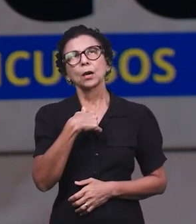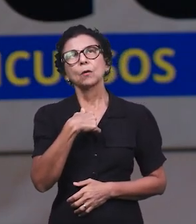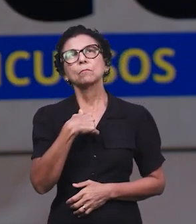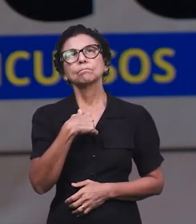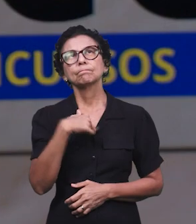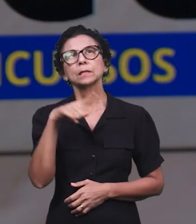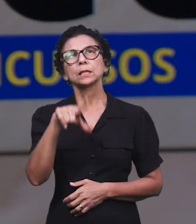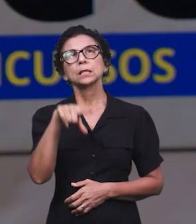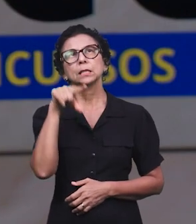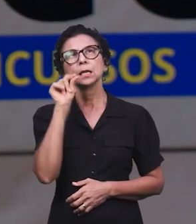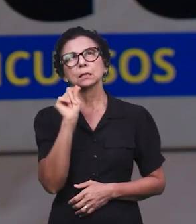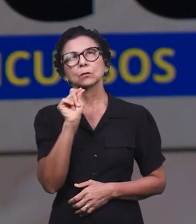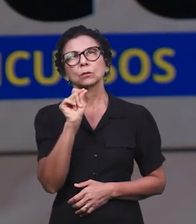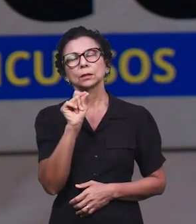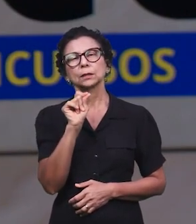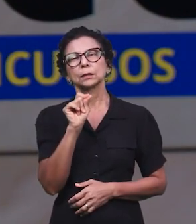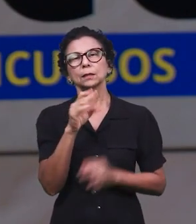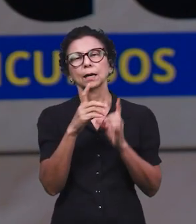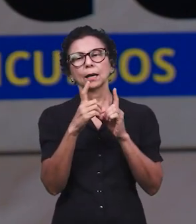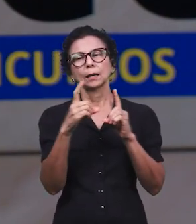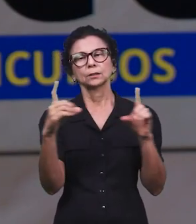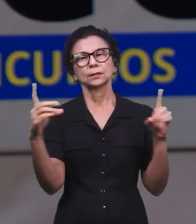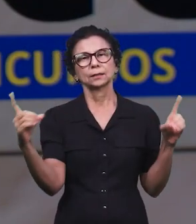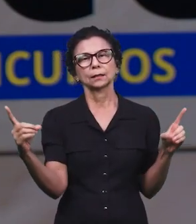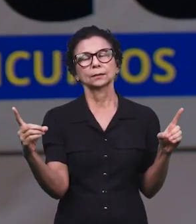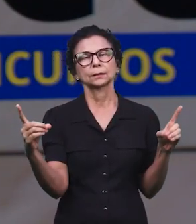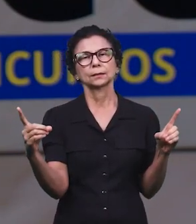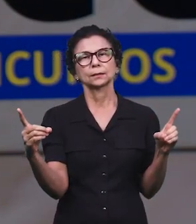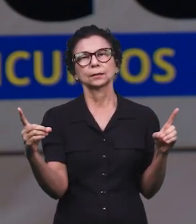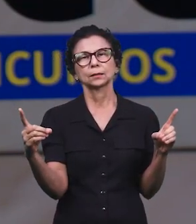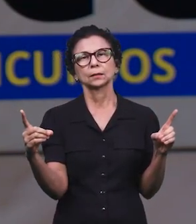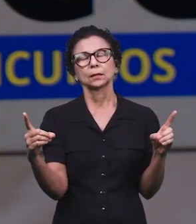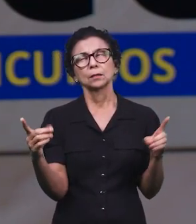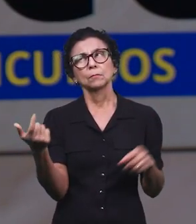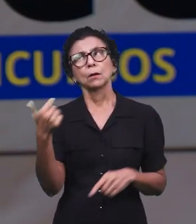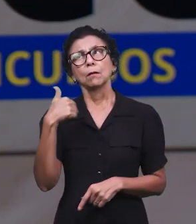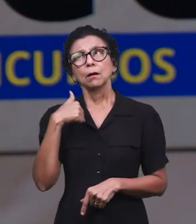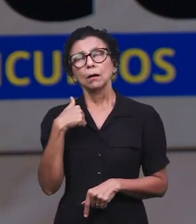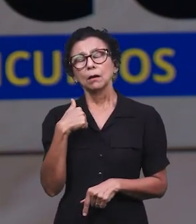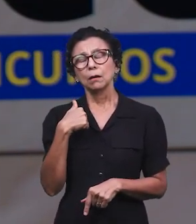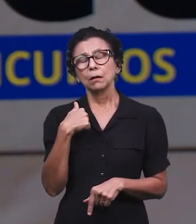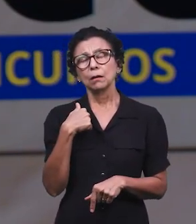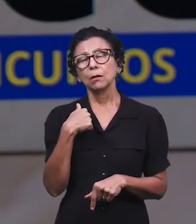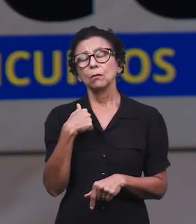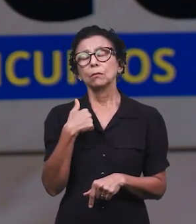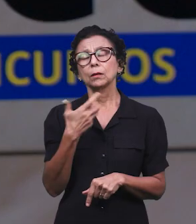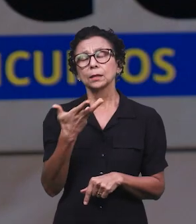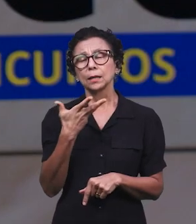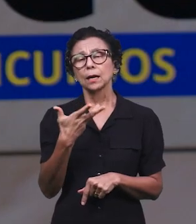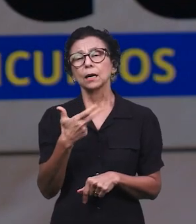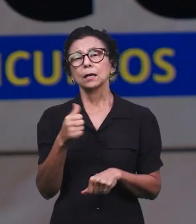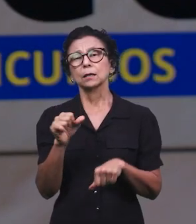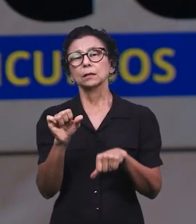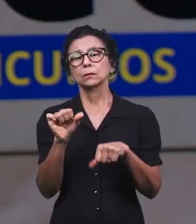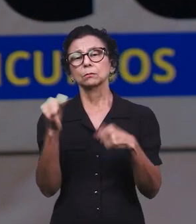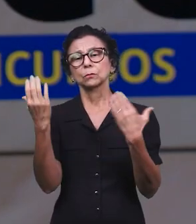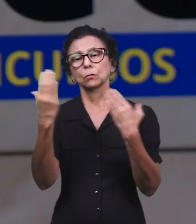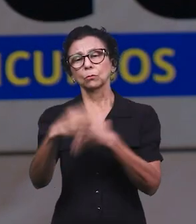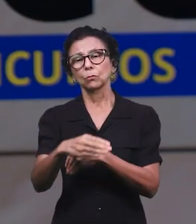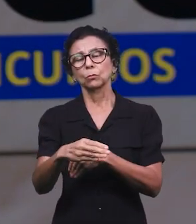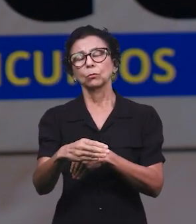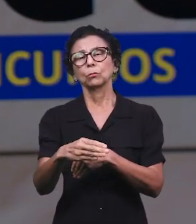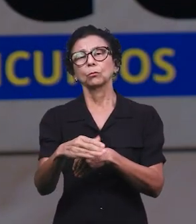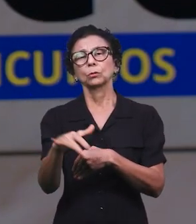quero estudar à distância, quero estudar online. Olha, eu estou aqui me preparando para um concurso da minha cidade mesmo,